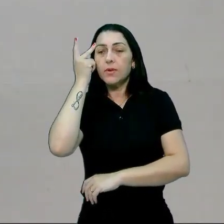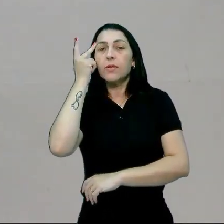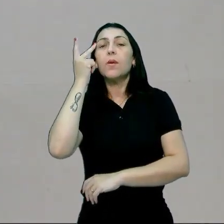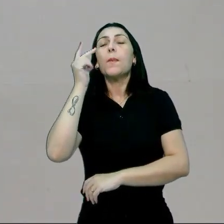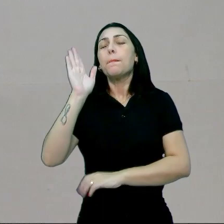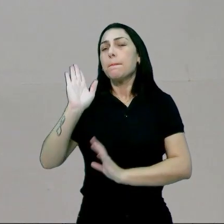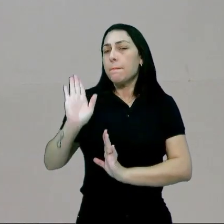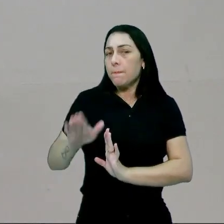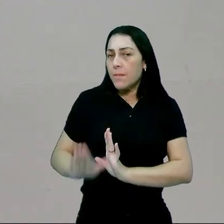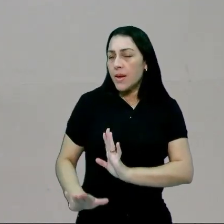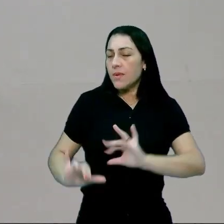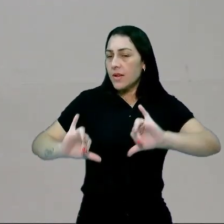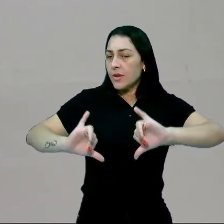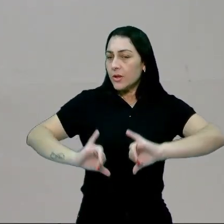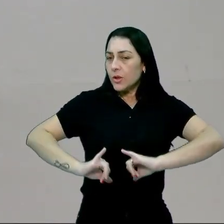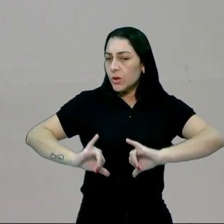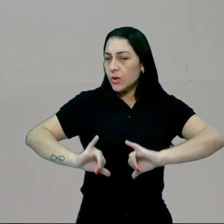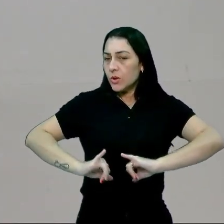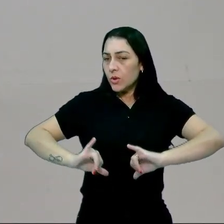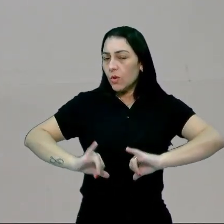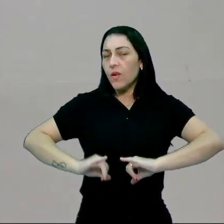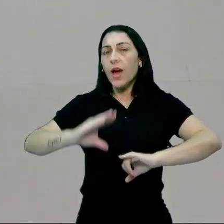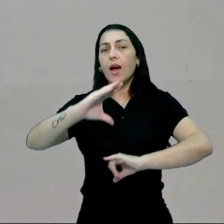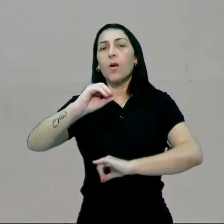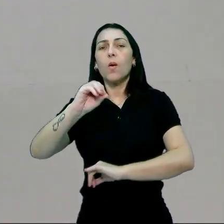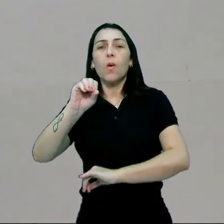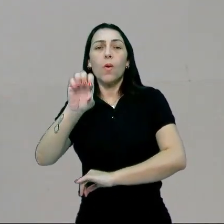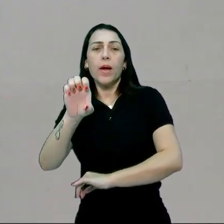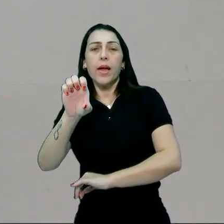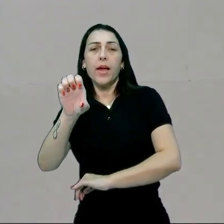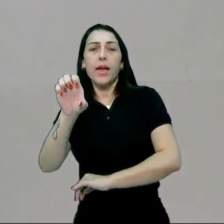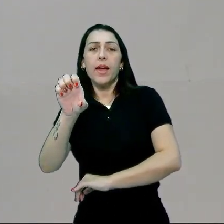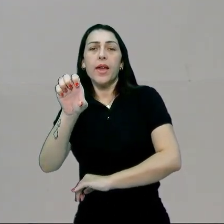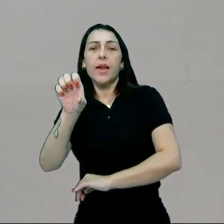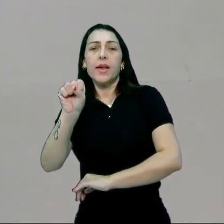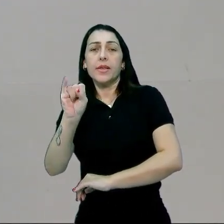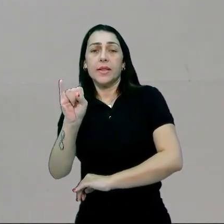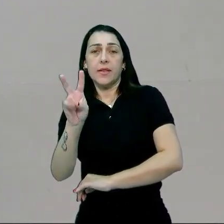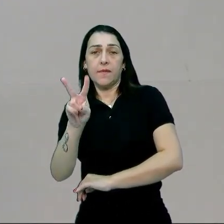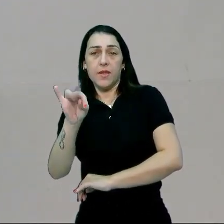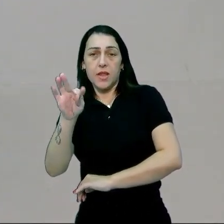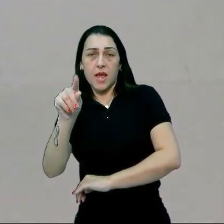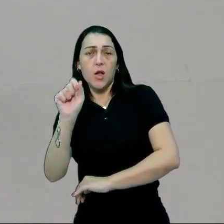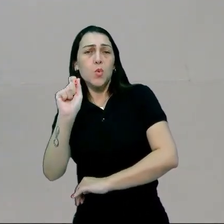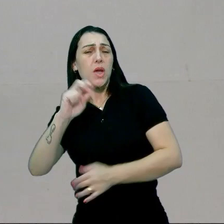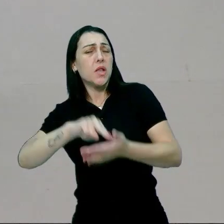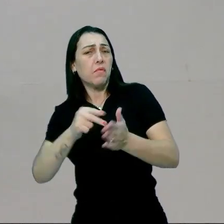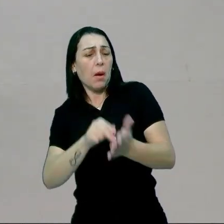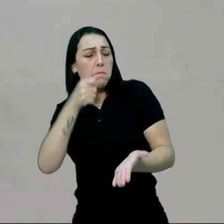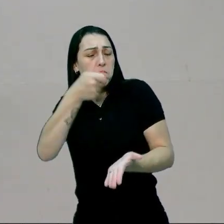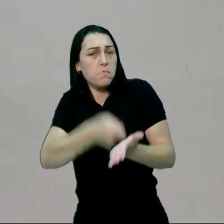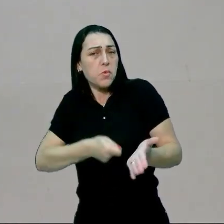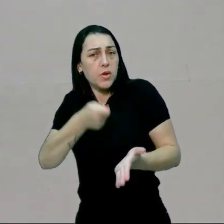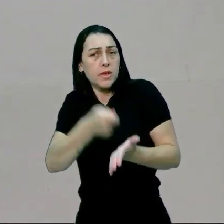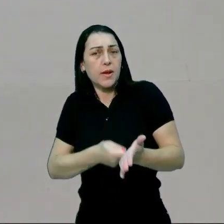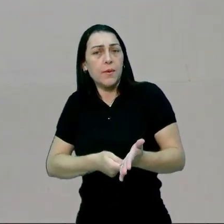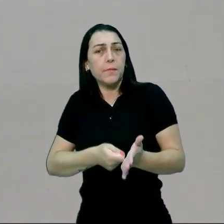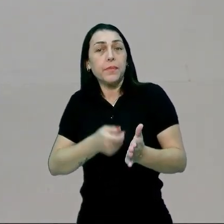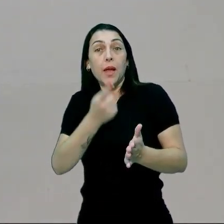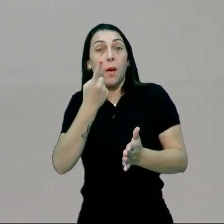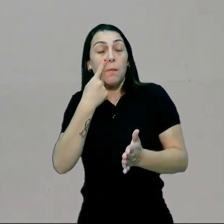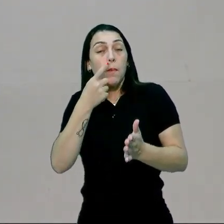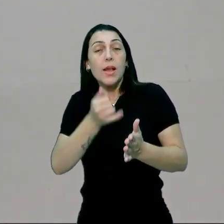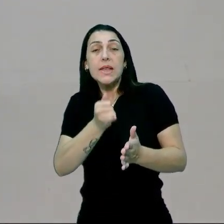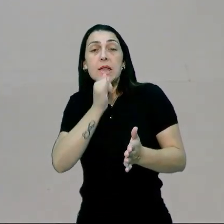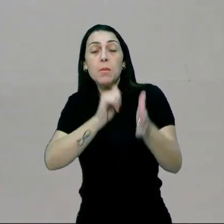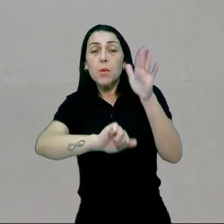está, menos ele sofre a coercitividade, que no caso são as punições. Então você para observar um